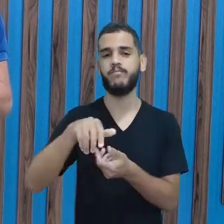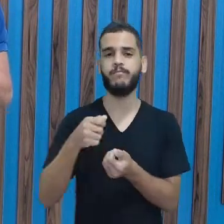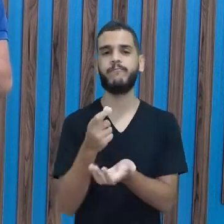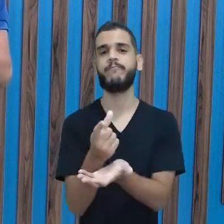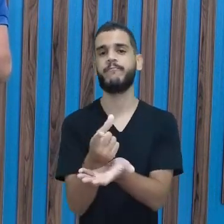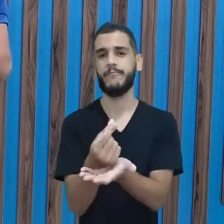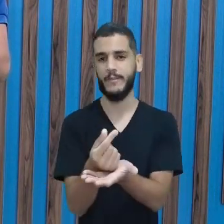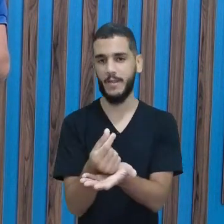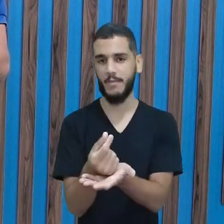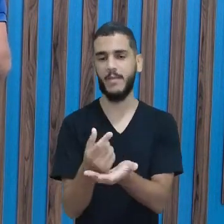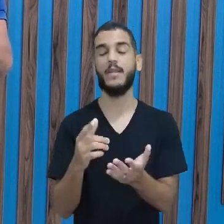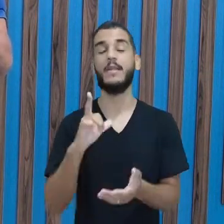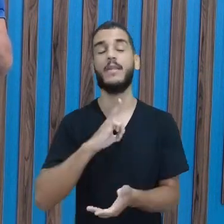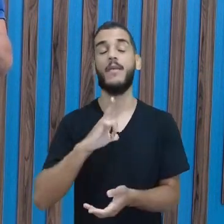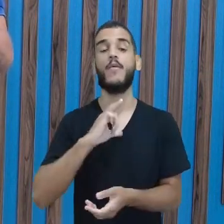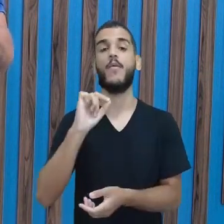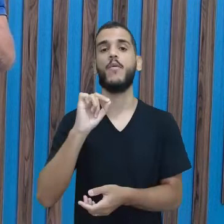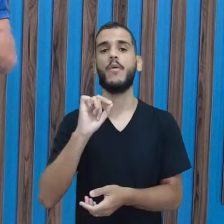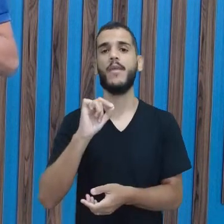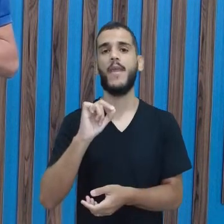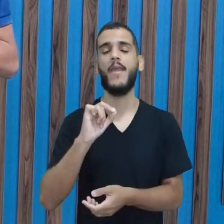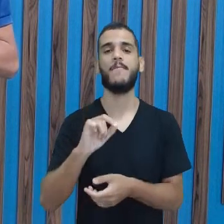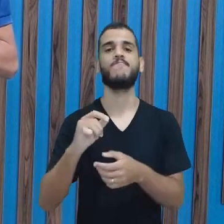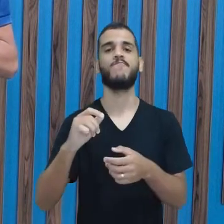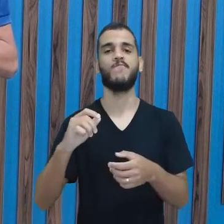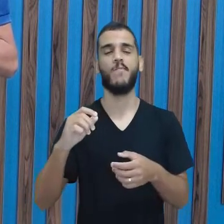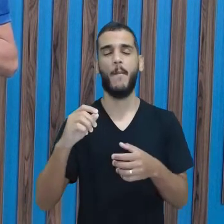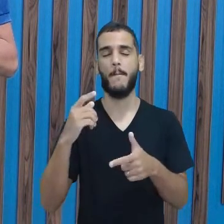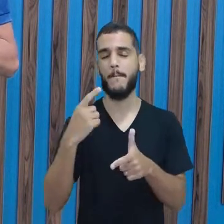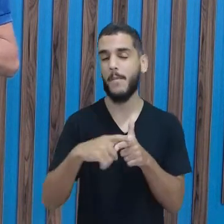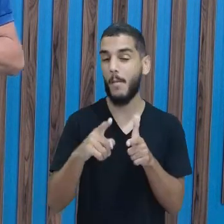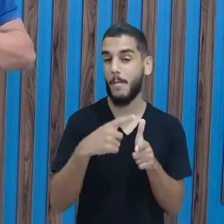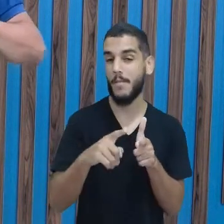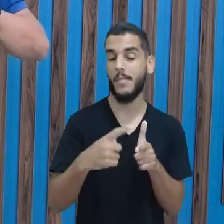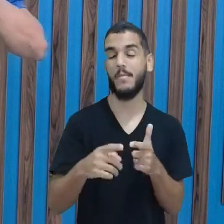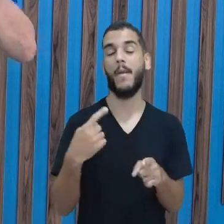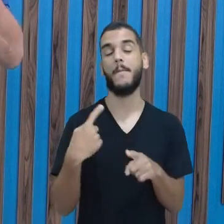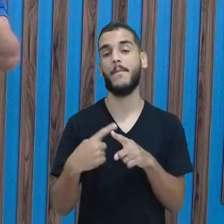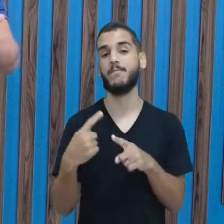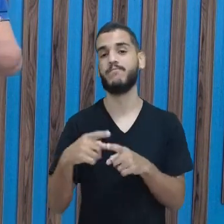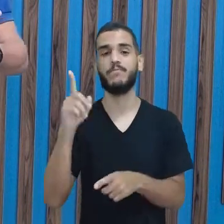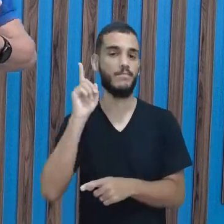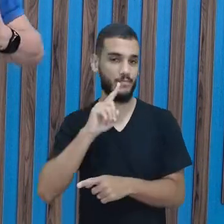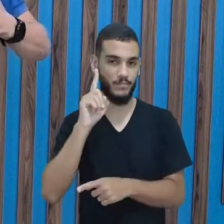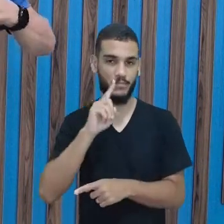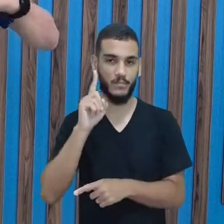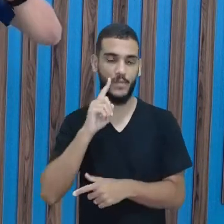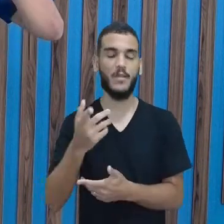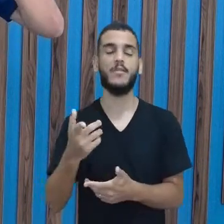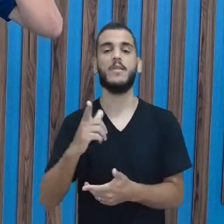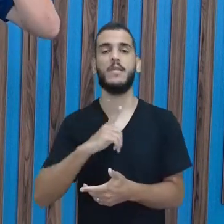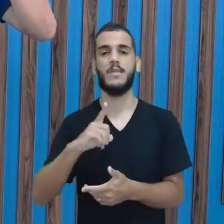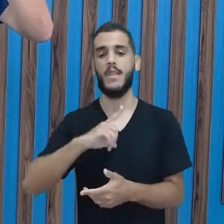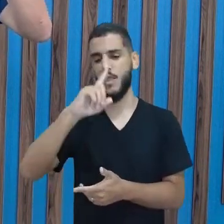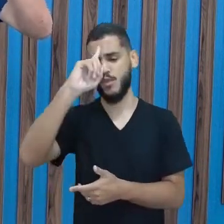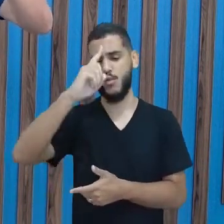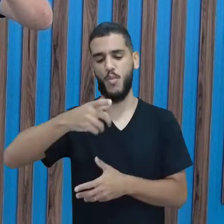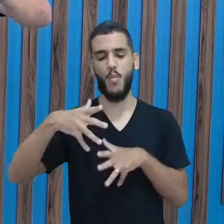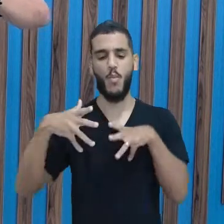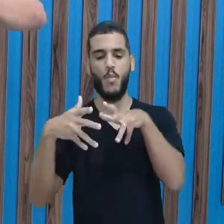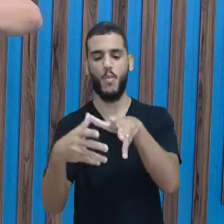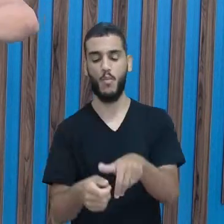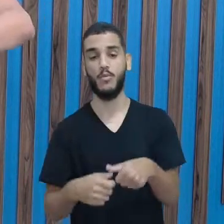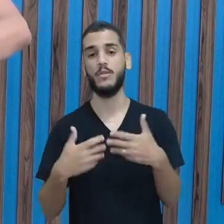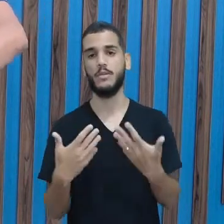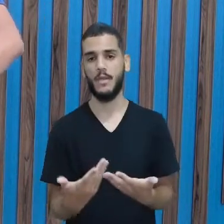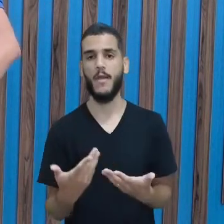mundo capitalista era dominado pelos Estados Unidos, né? Principalmente depois da Primeira Guerra Mundial, os Estados Unidos entram numa crise assim,